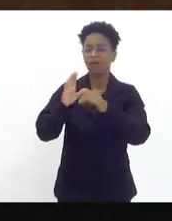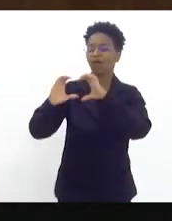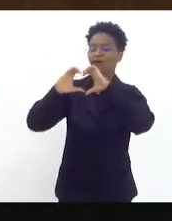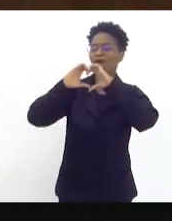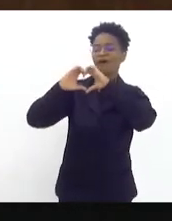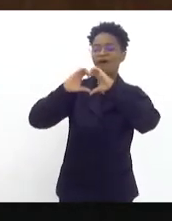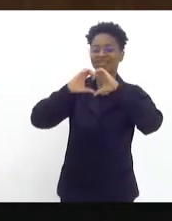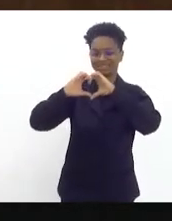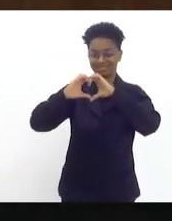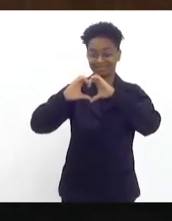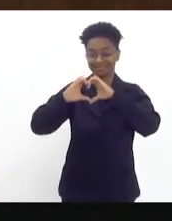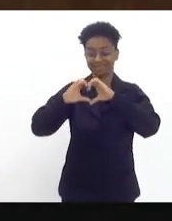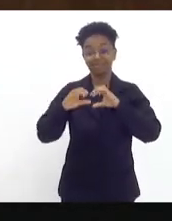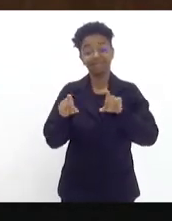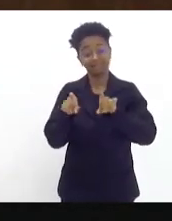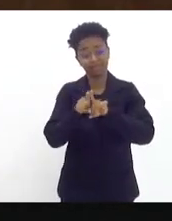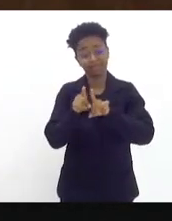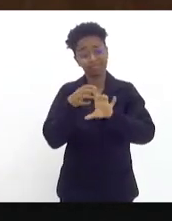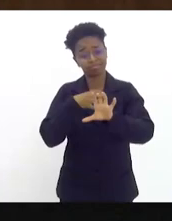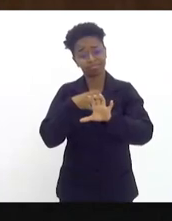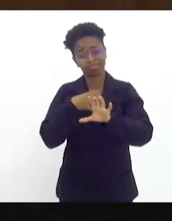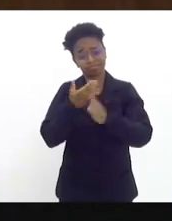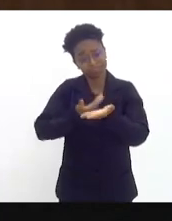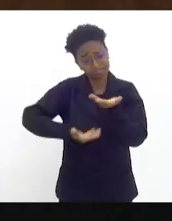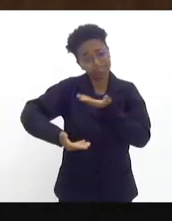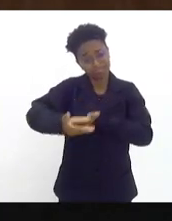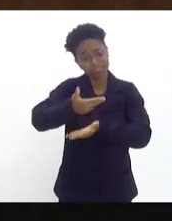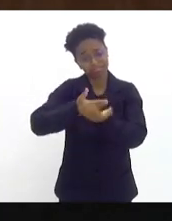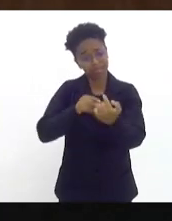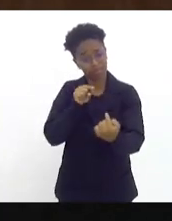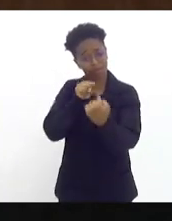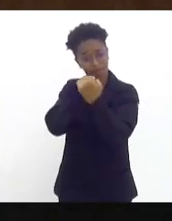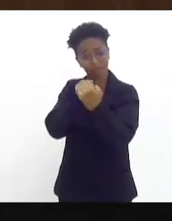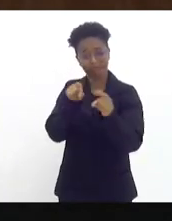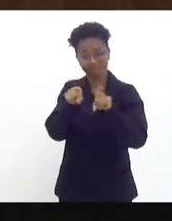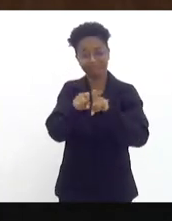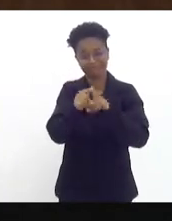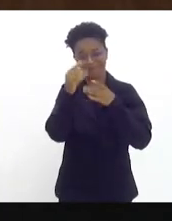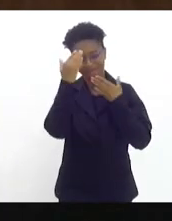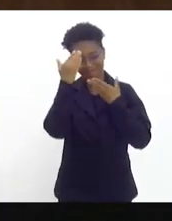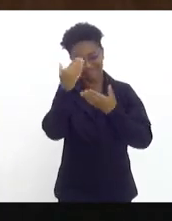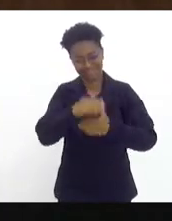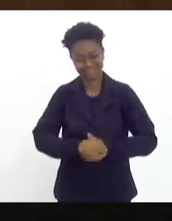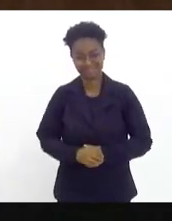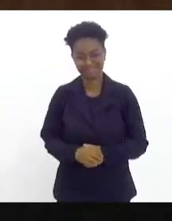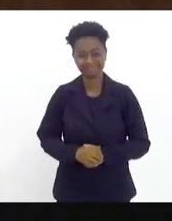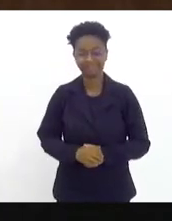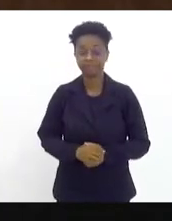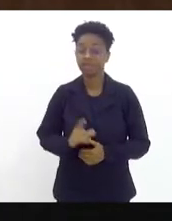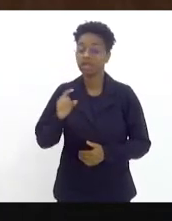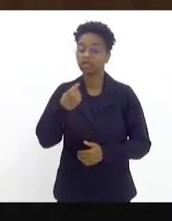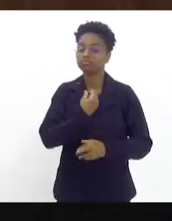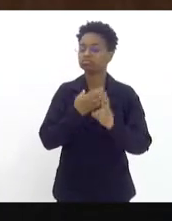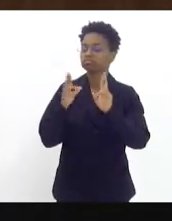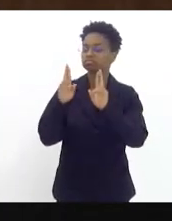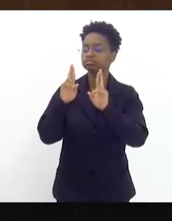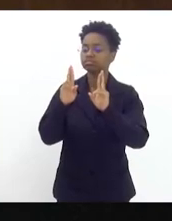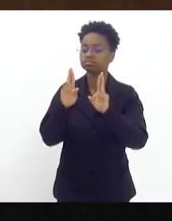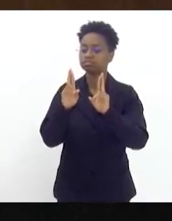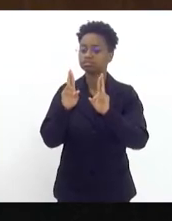e a recíproca é verdadeira te agradeço e esperamos